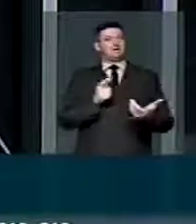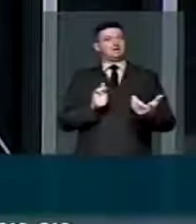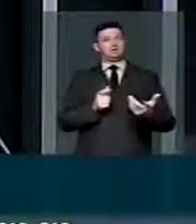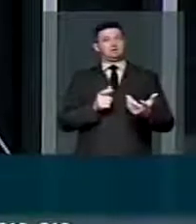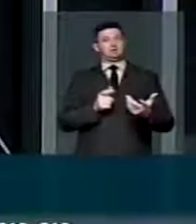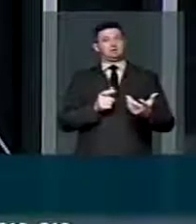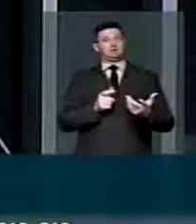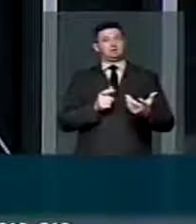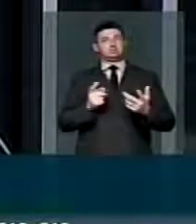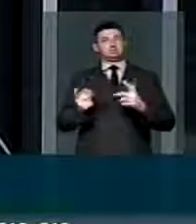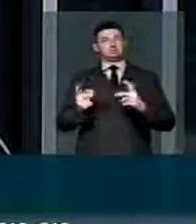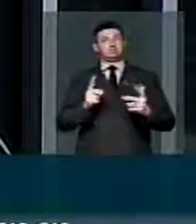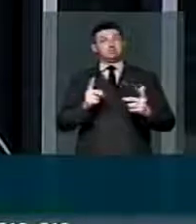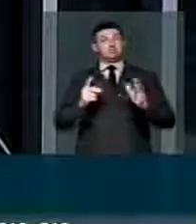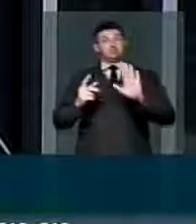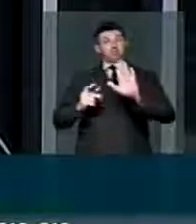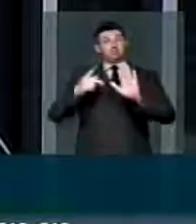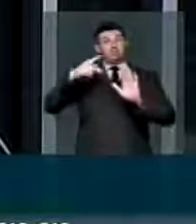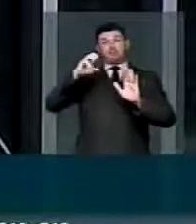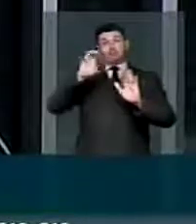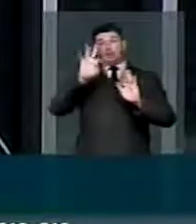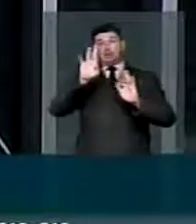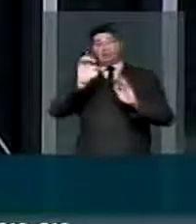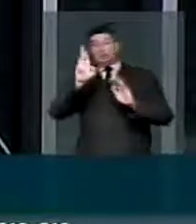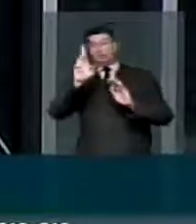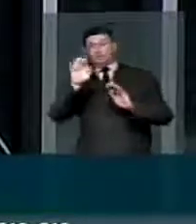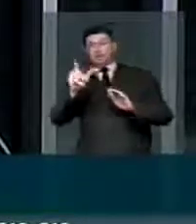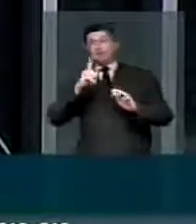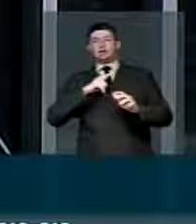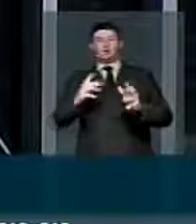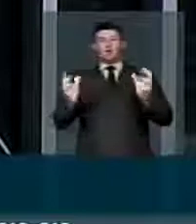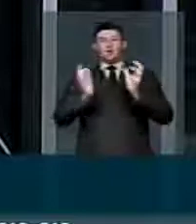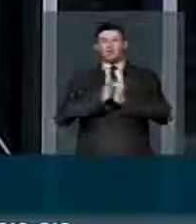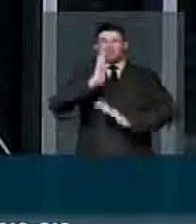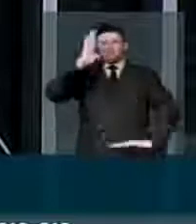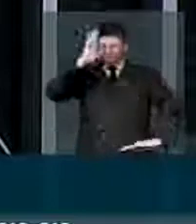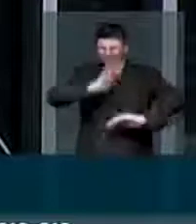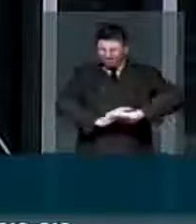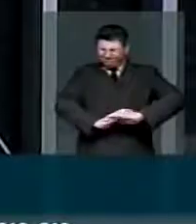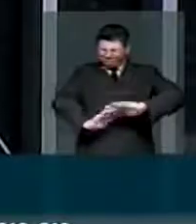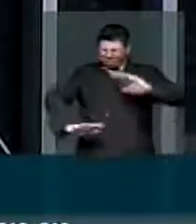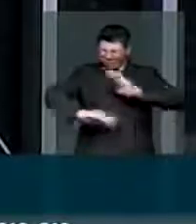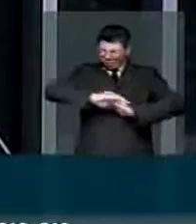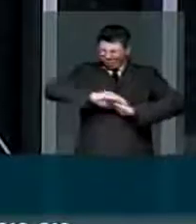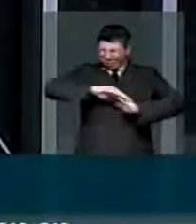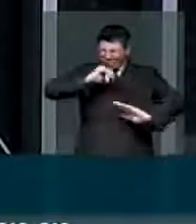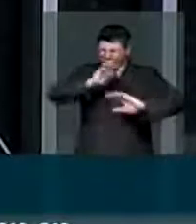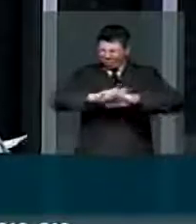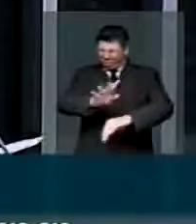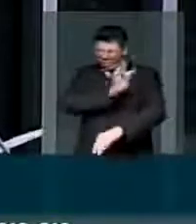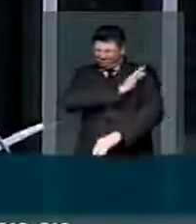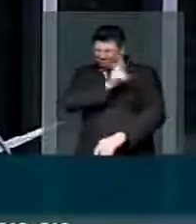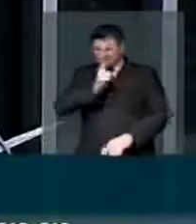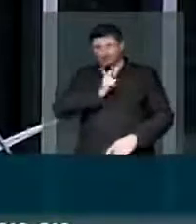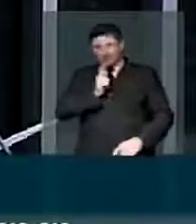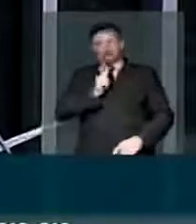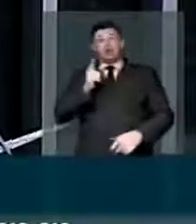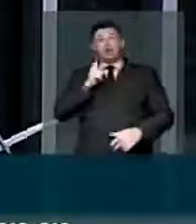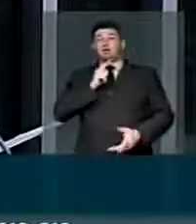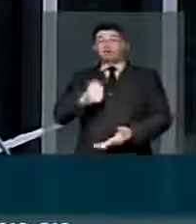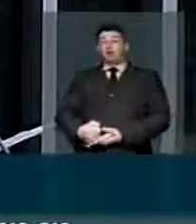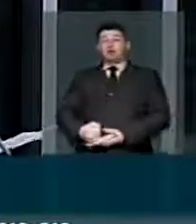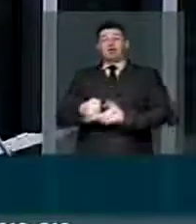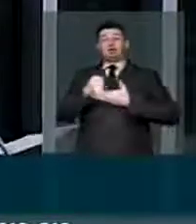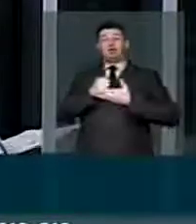seja, a Petrobras, além de ter um corpo técnico altamente qualificado, ela se